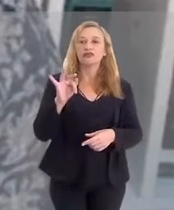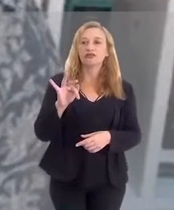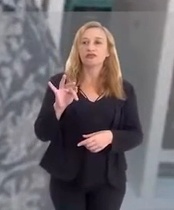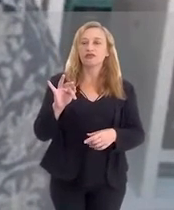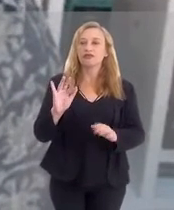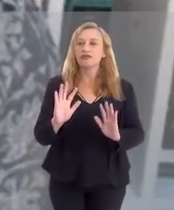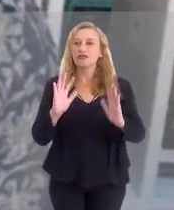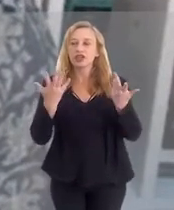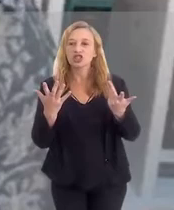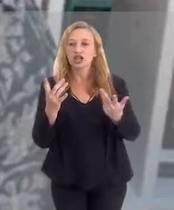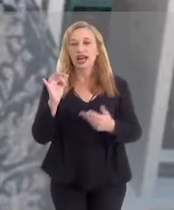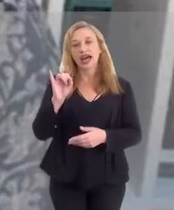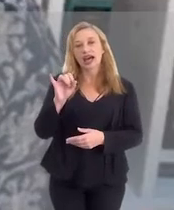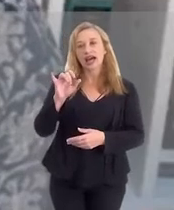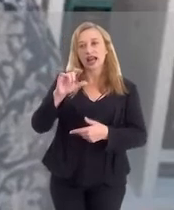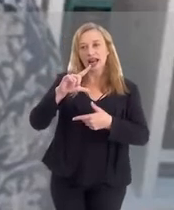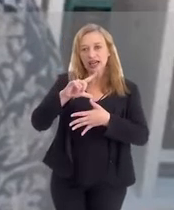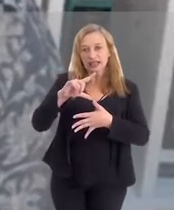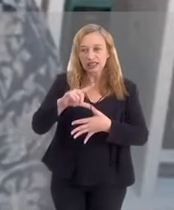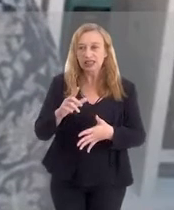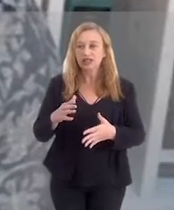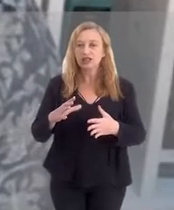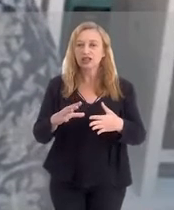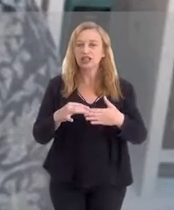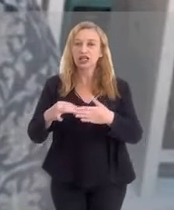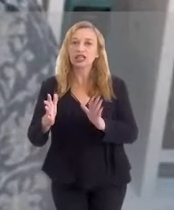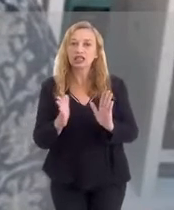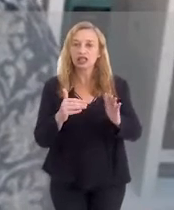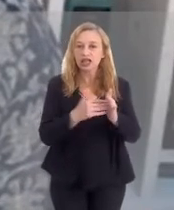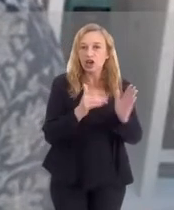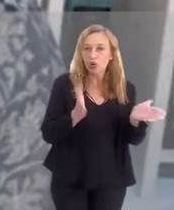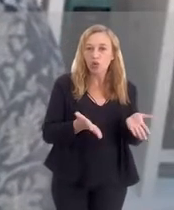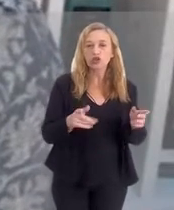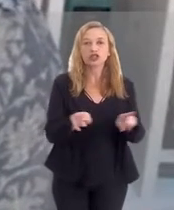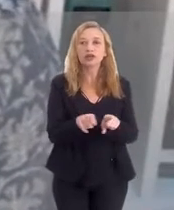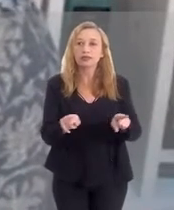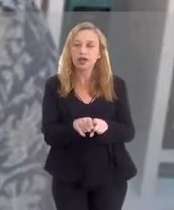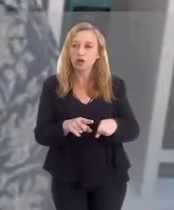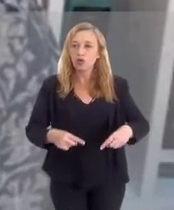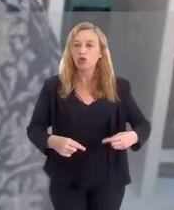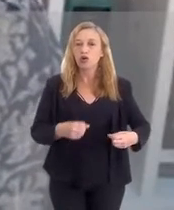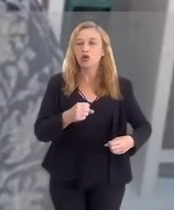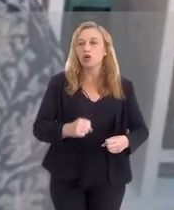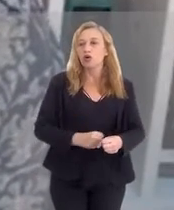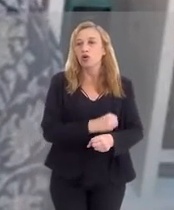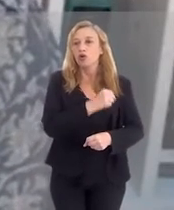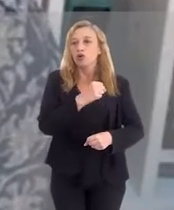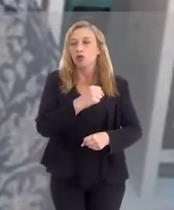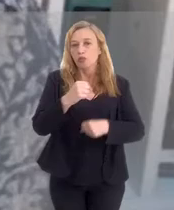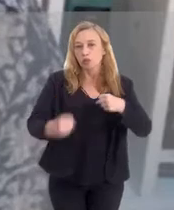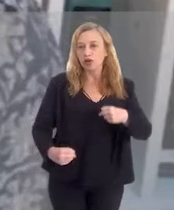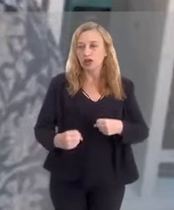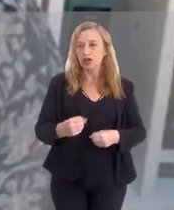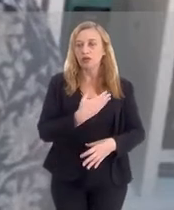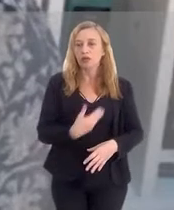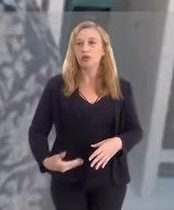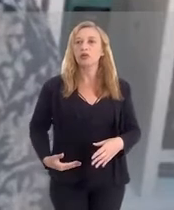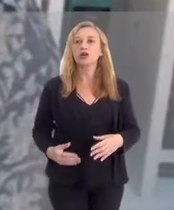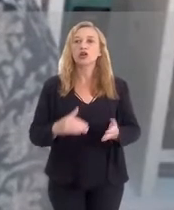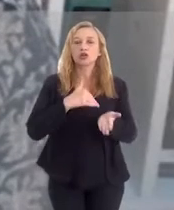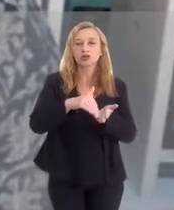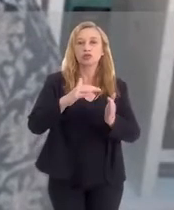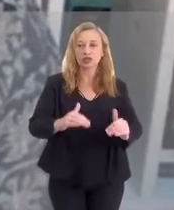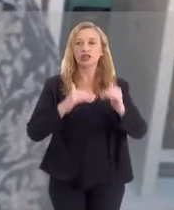do festival Latinidades, que idealizou e dirige até hoje, como também no poder público, no qual atuou como